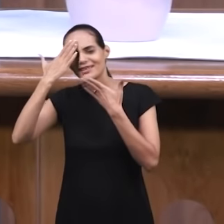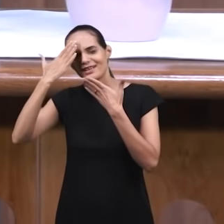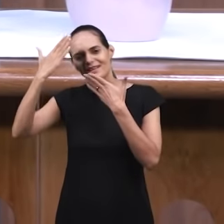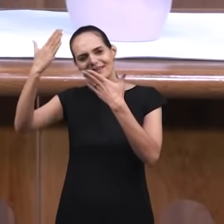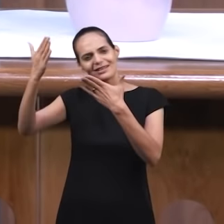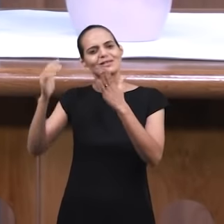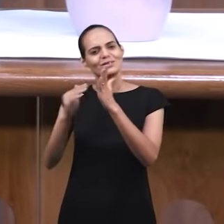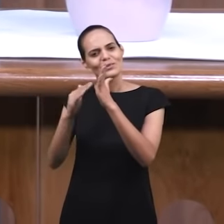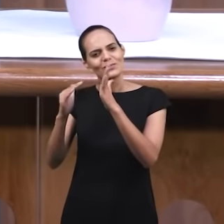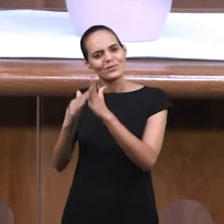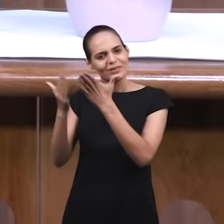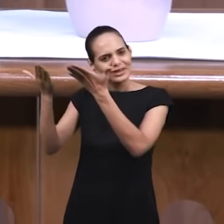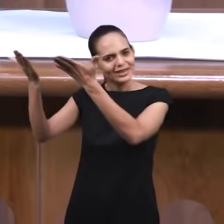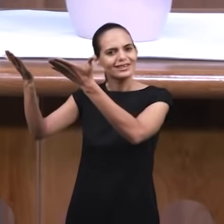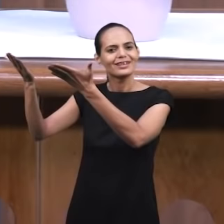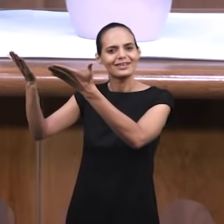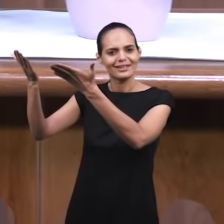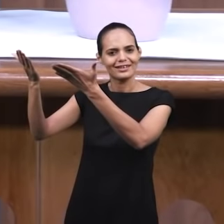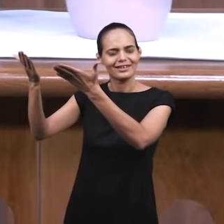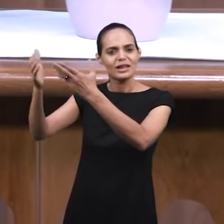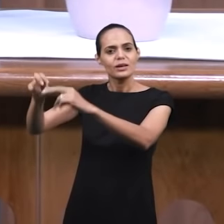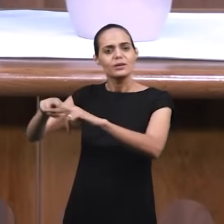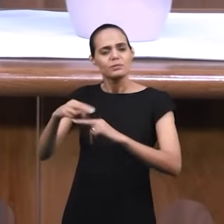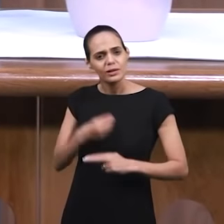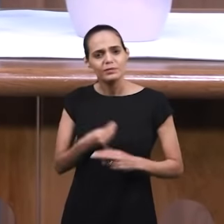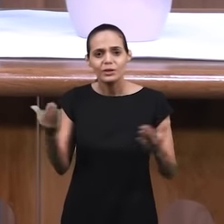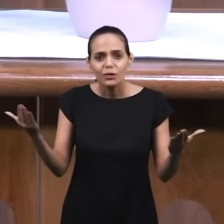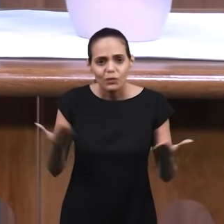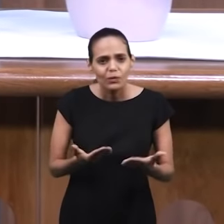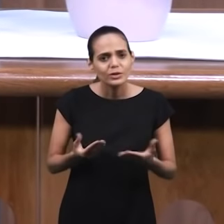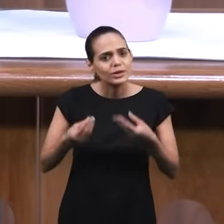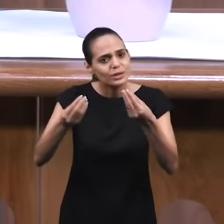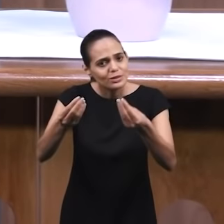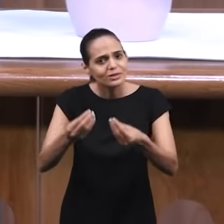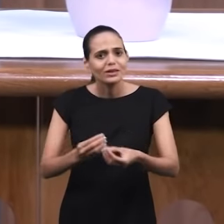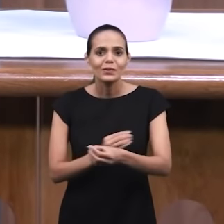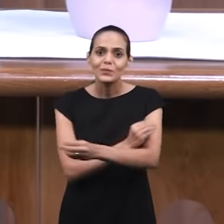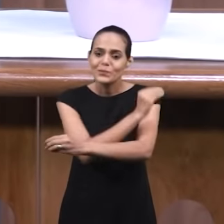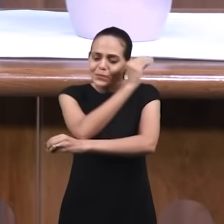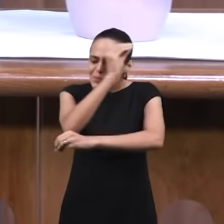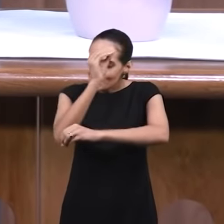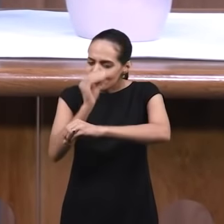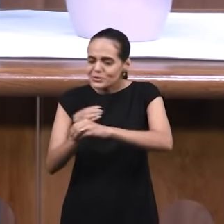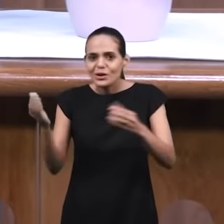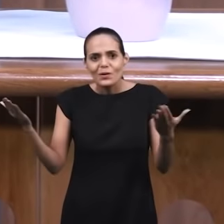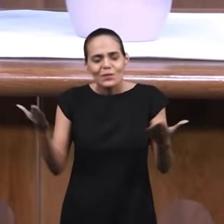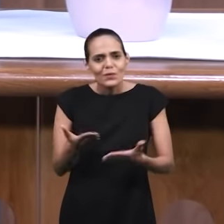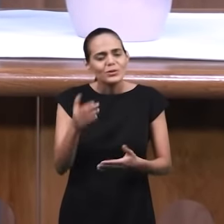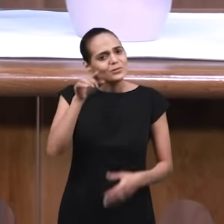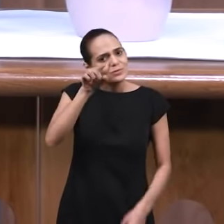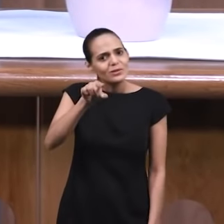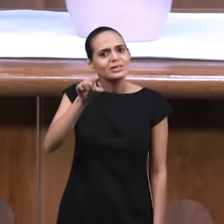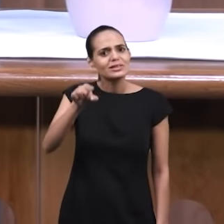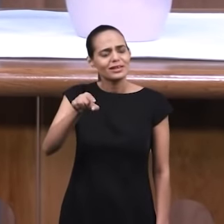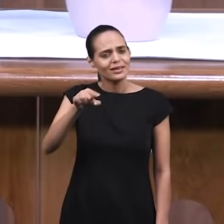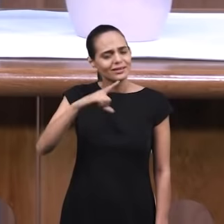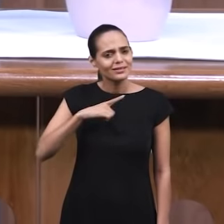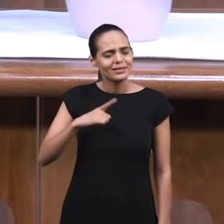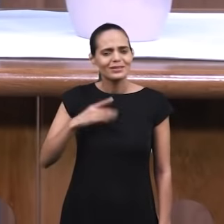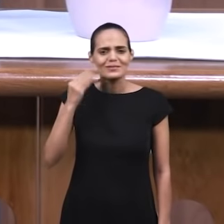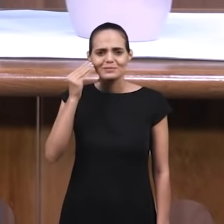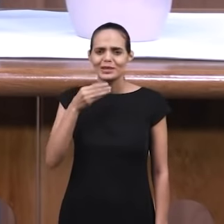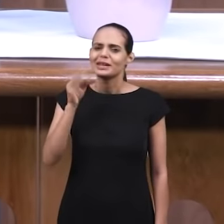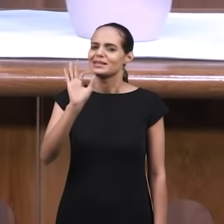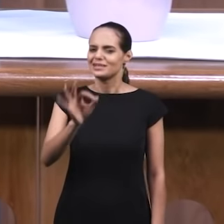o seu louvor, pela vida que Ele te deu hoje, pelo dia que você passou hoje. O senhor, a senhora, teve a sua